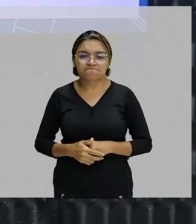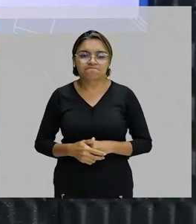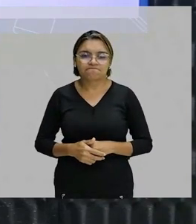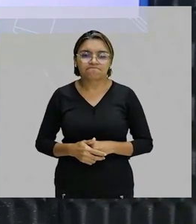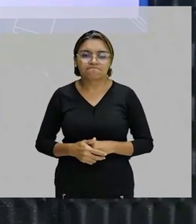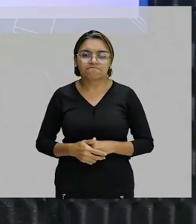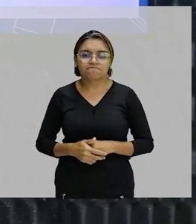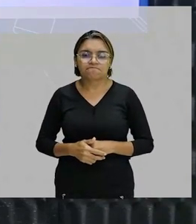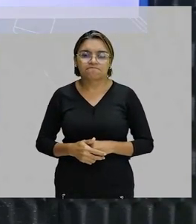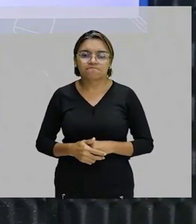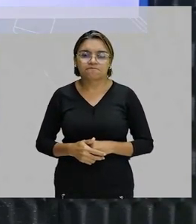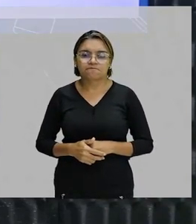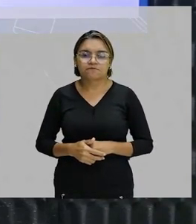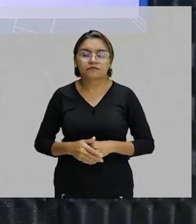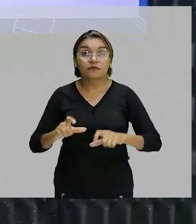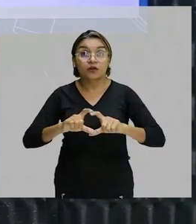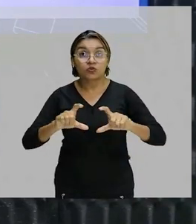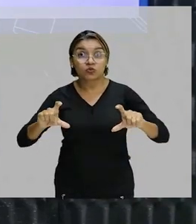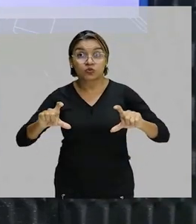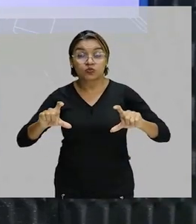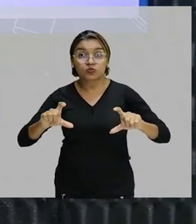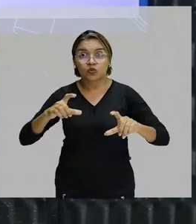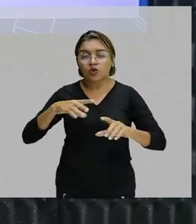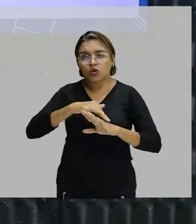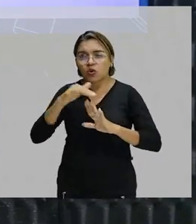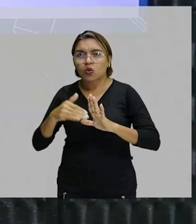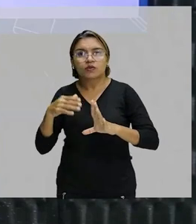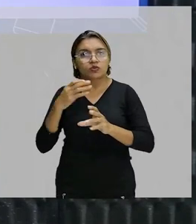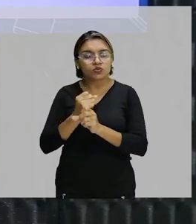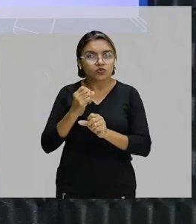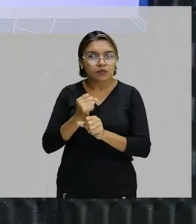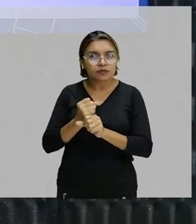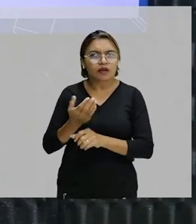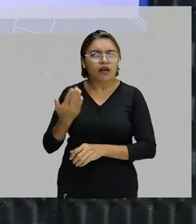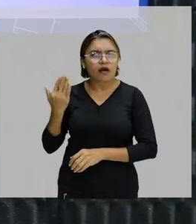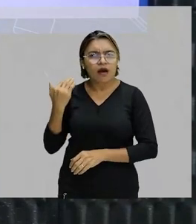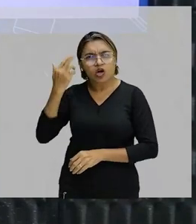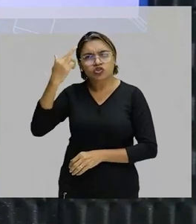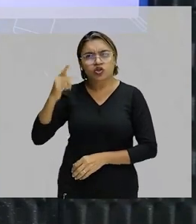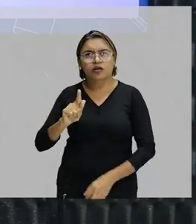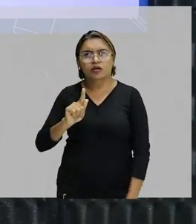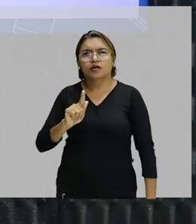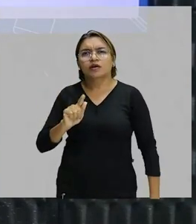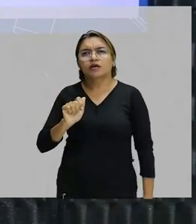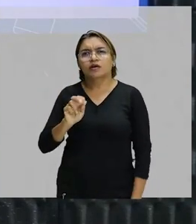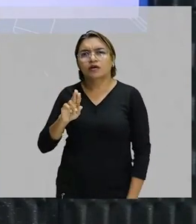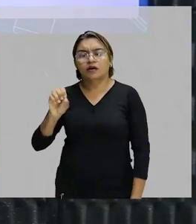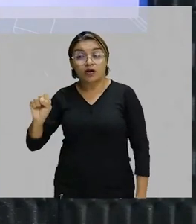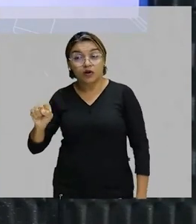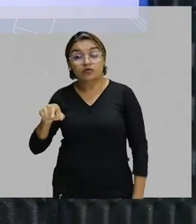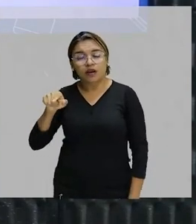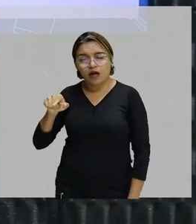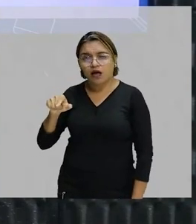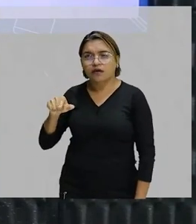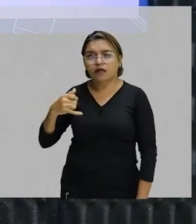significa dizer né que todas essas somatórias já pelo que a gente já viu desde gaus lá na época dele quando ele tinha 10 11